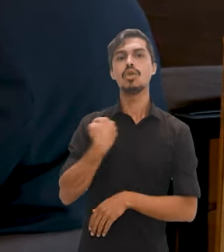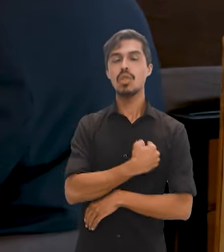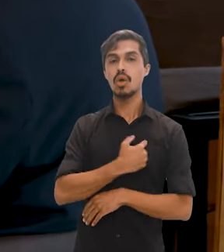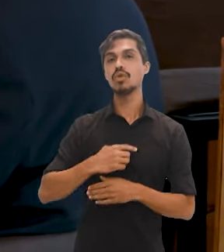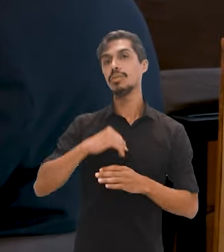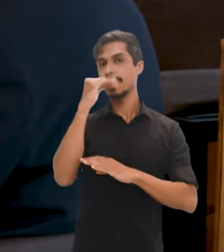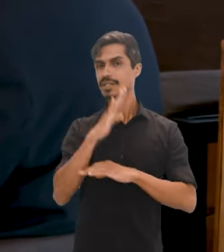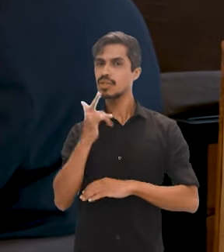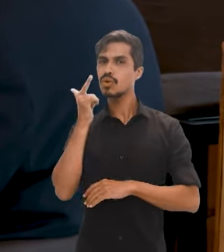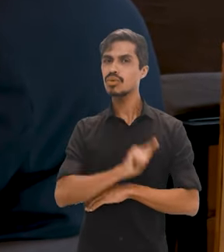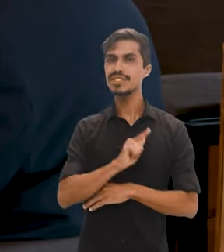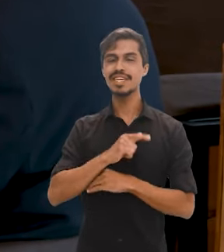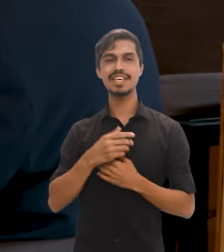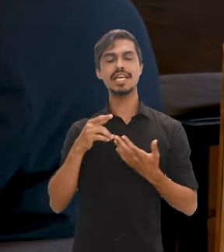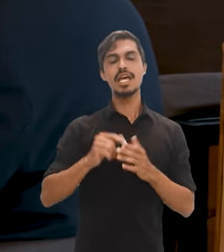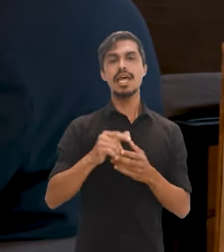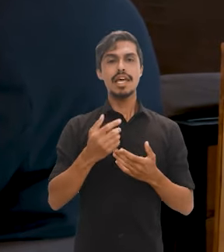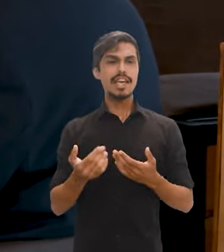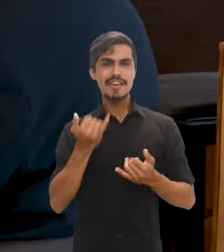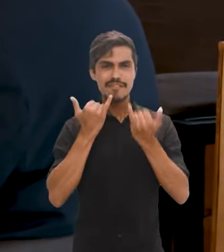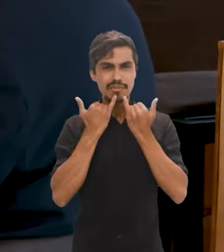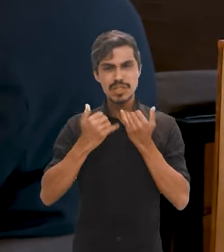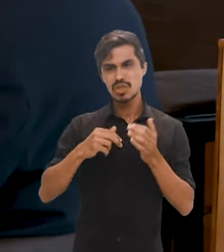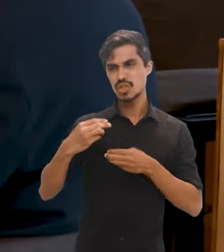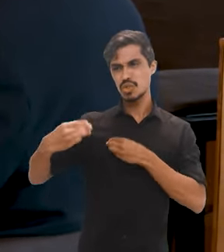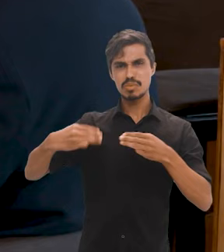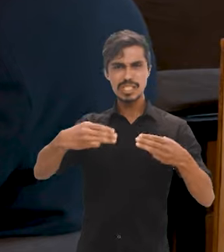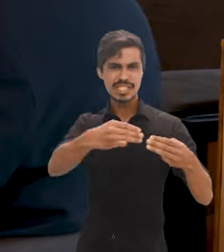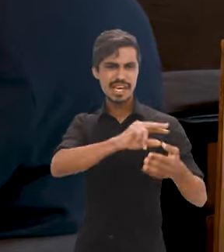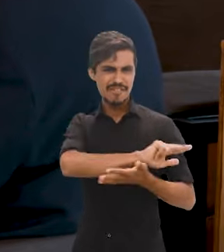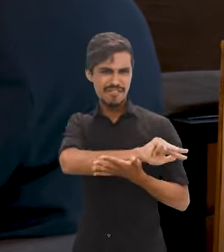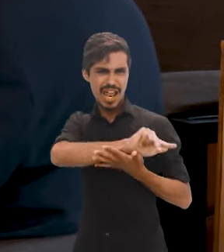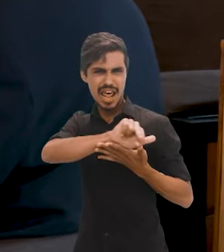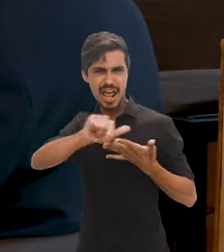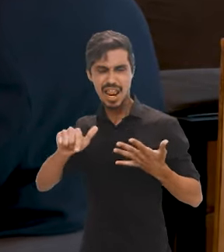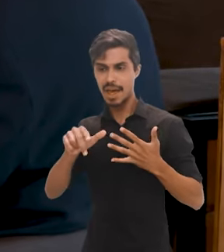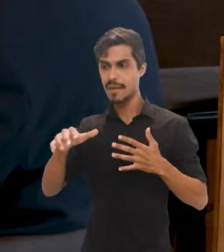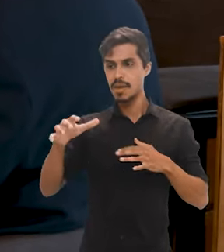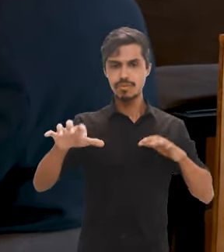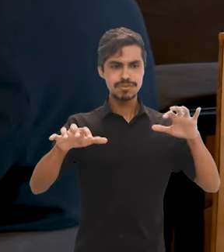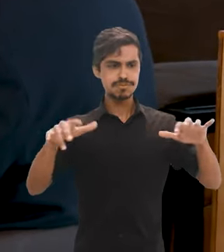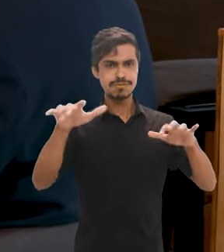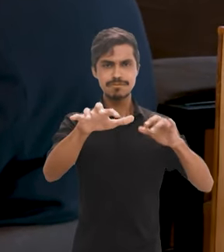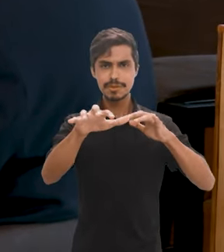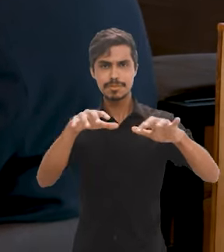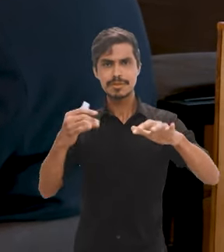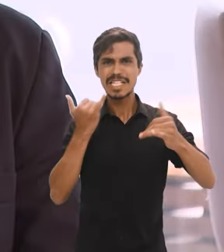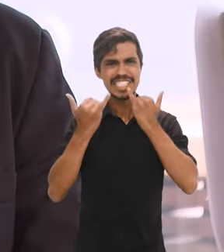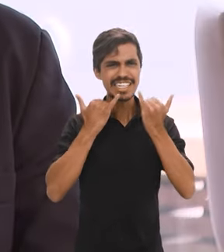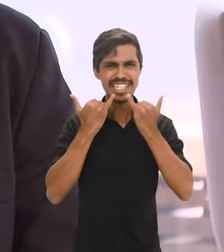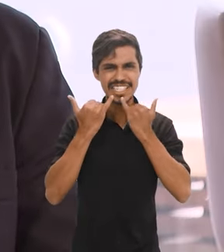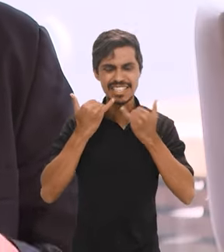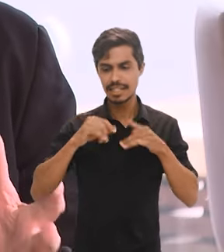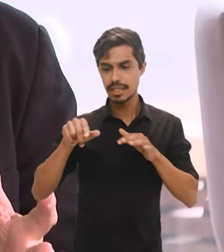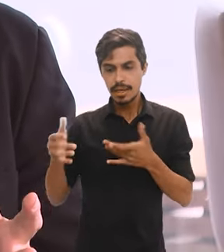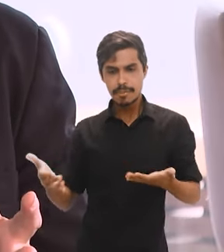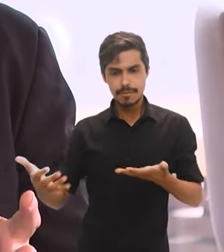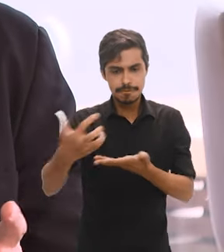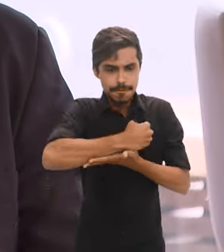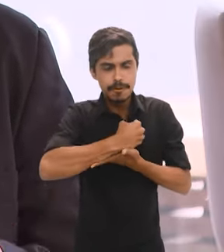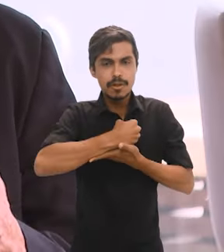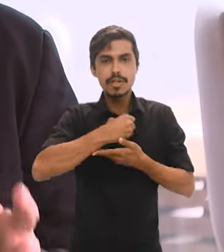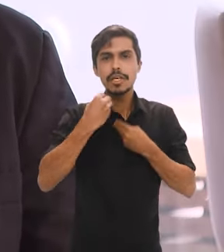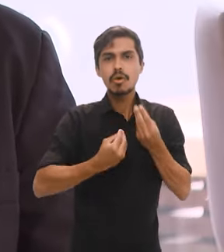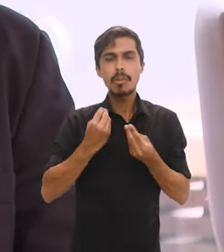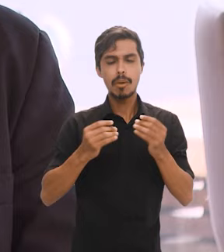integrar as diferentes informações que vários ministérios possuem. O Ministério da Educação tem muitas informações importantes sobre a educação,